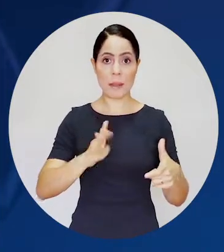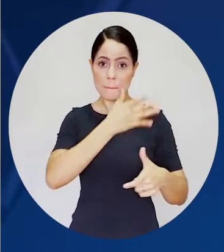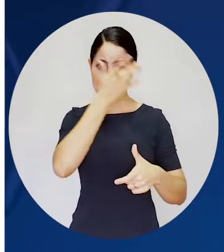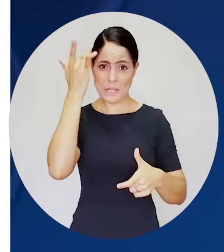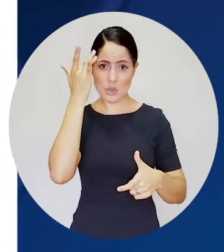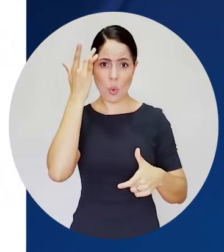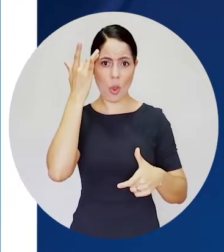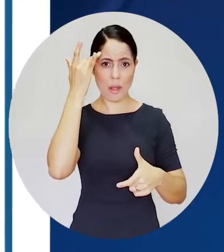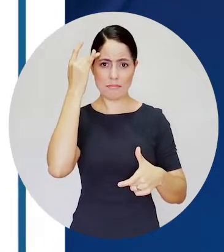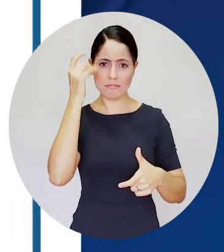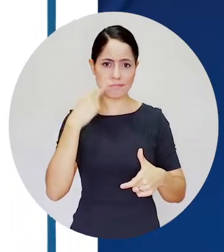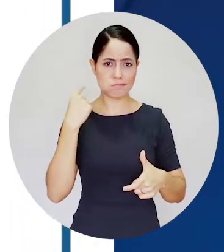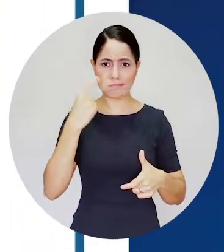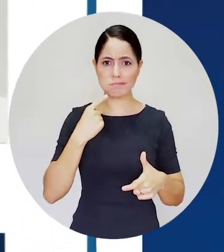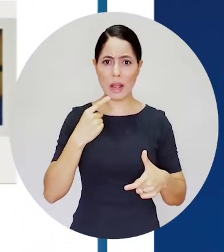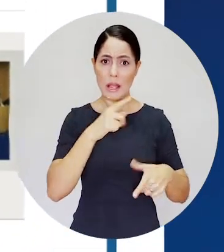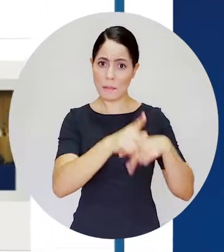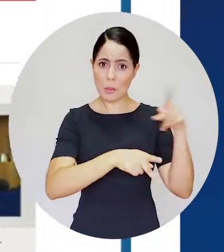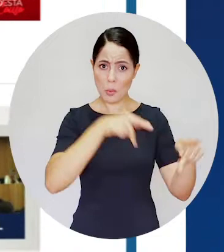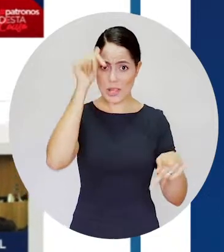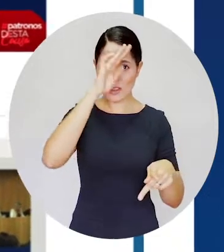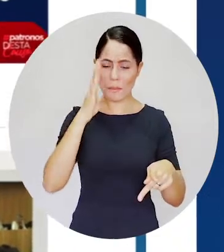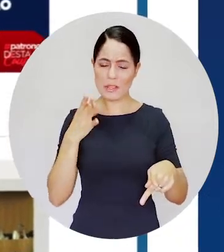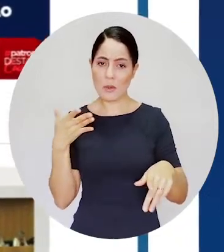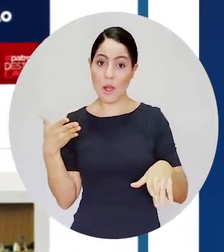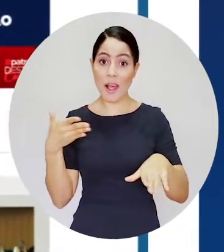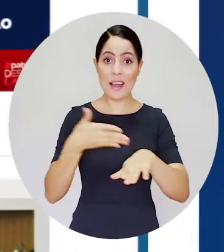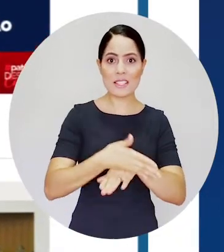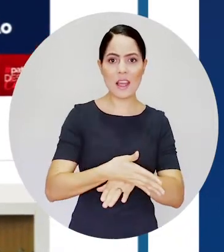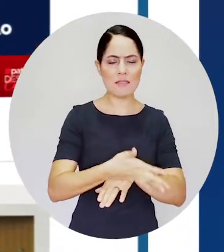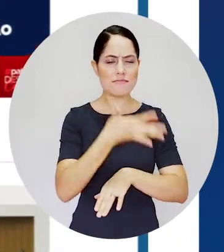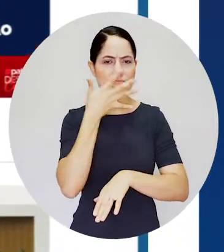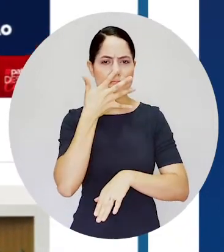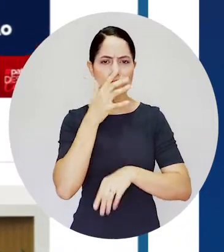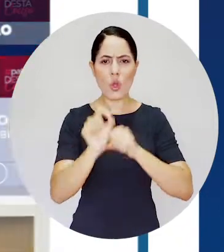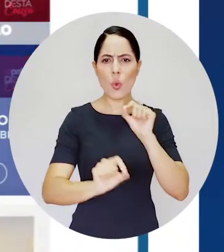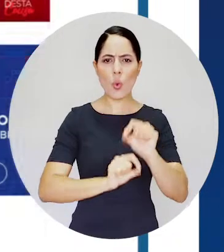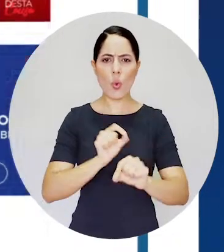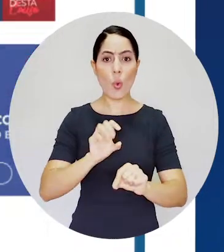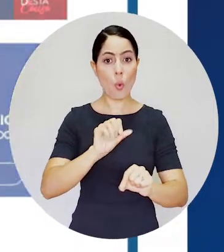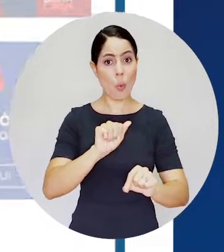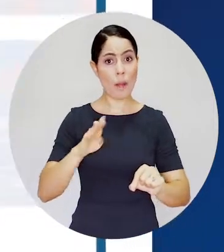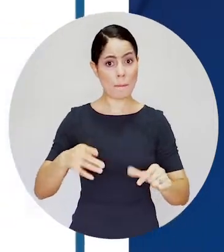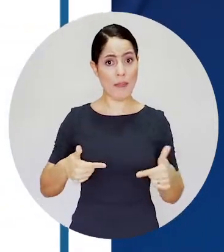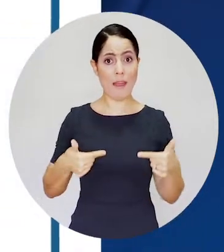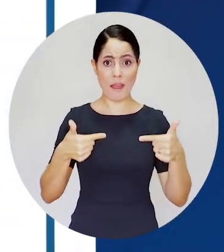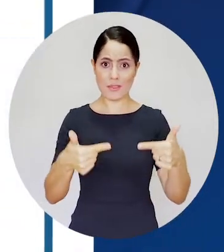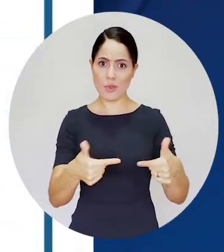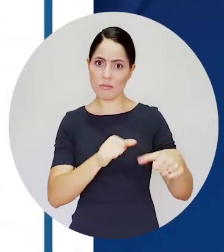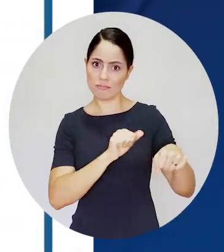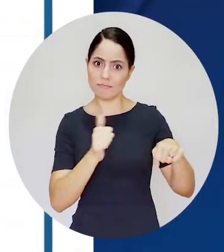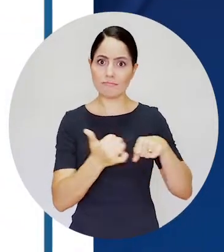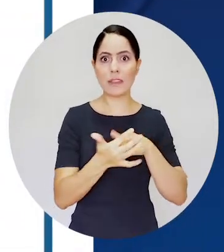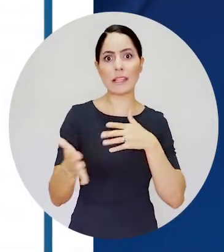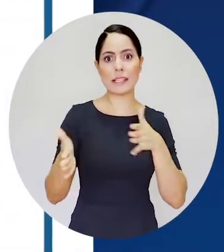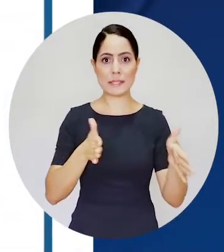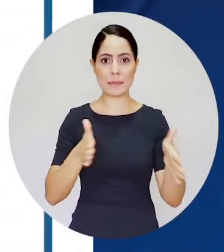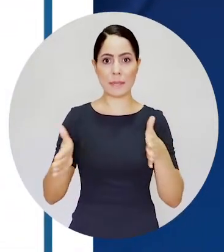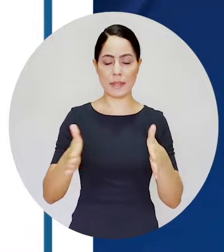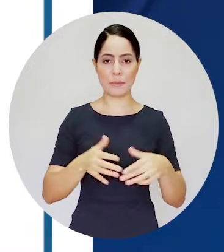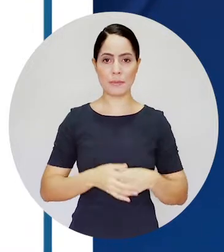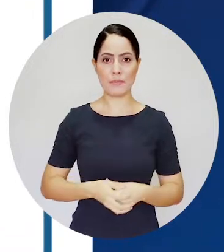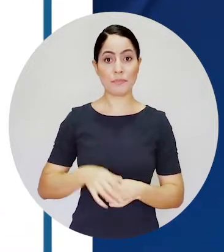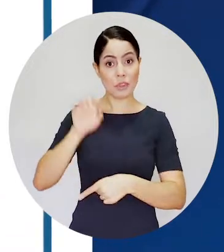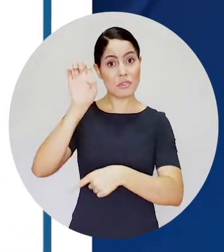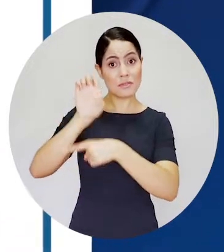cidadãos brasileiros acompanham tudo que a OAB tem feito pelo Brasil nesta pandemia. Ações que vão desde assegurar